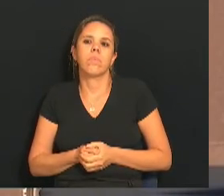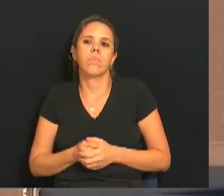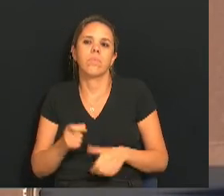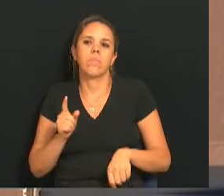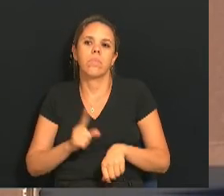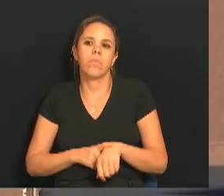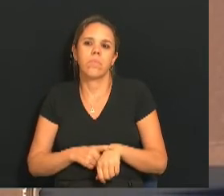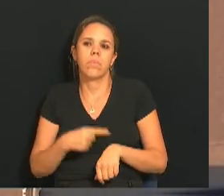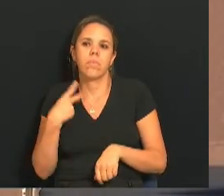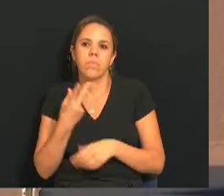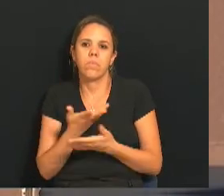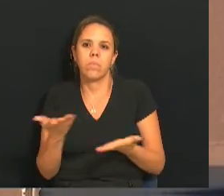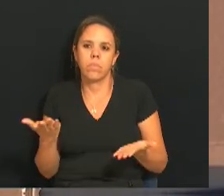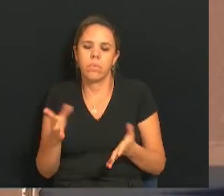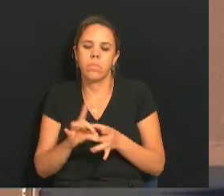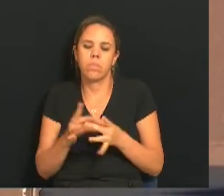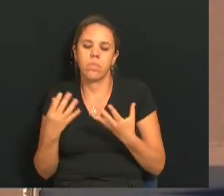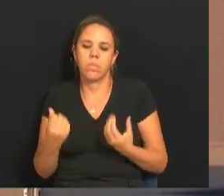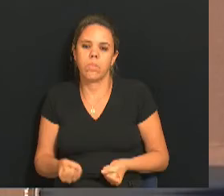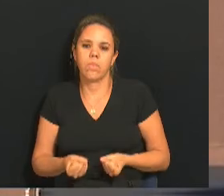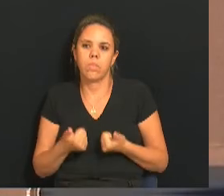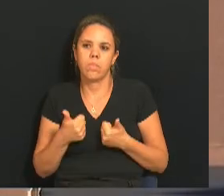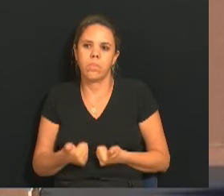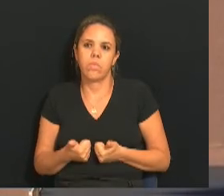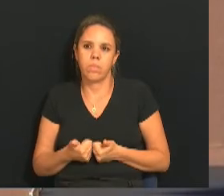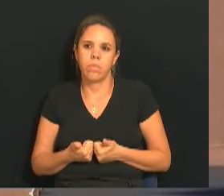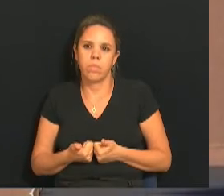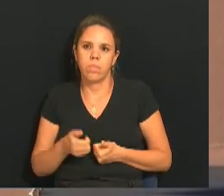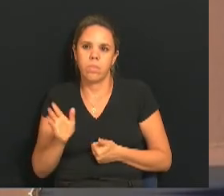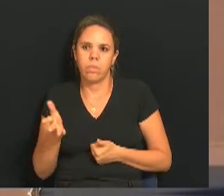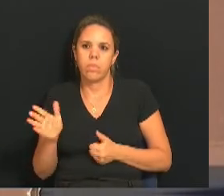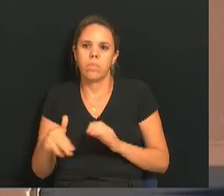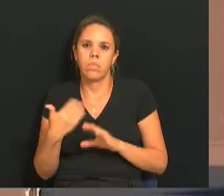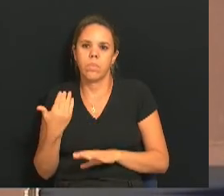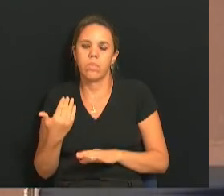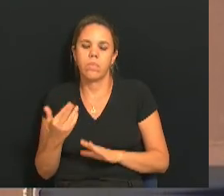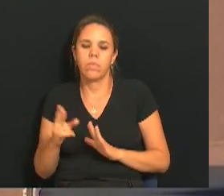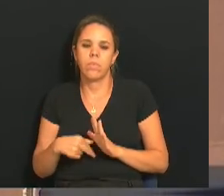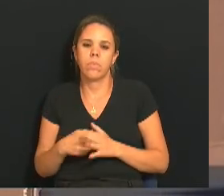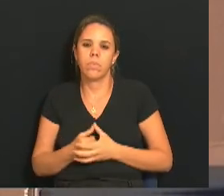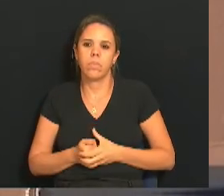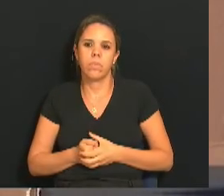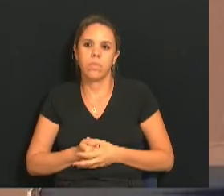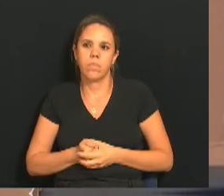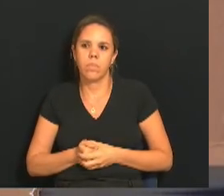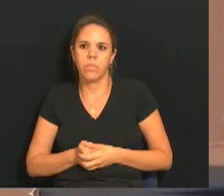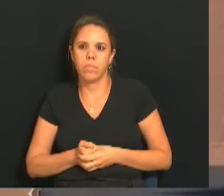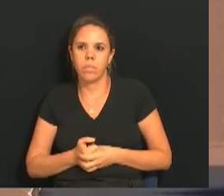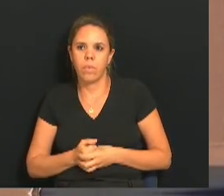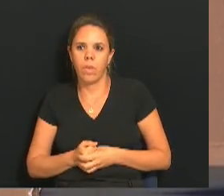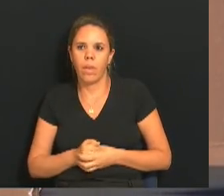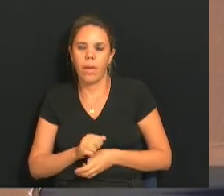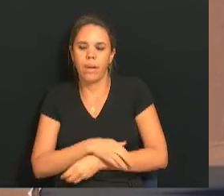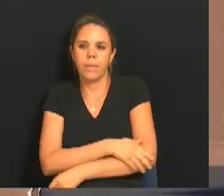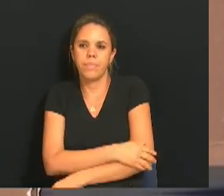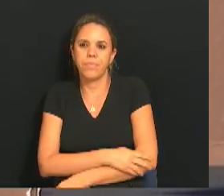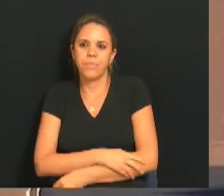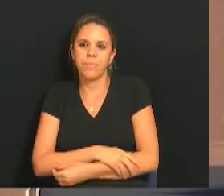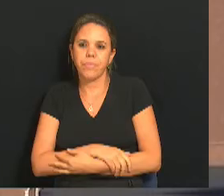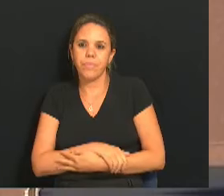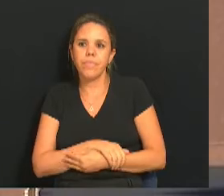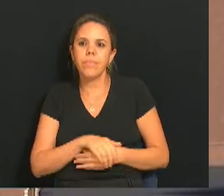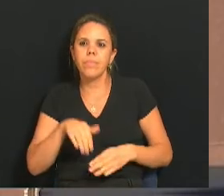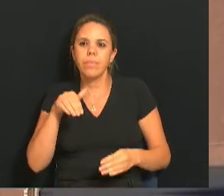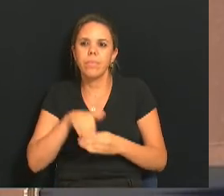se os vereadores assim me permitirem, porque todos aqui já receberam esse relatório, mas eu queria submeter ele à